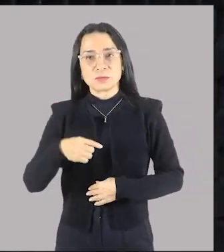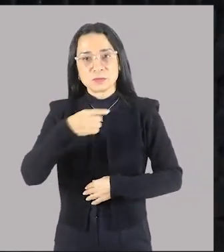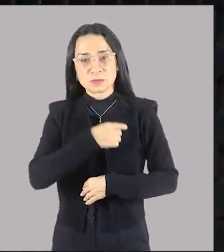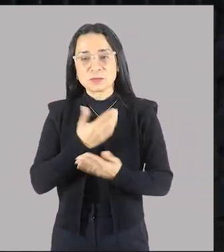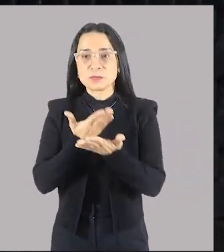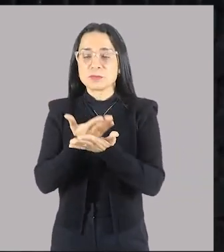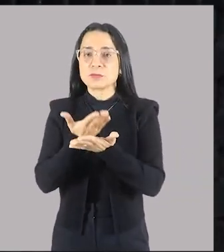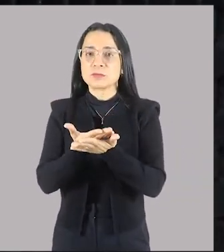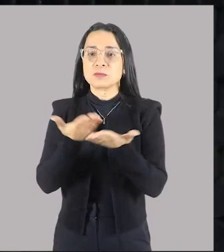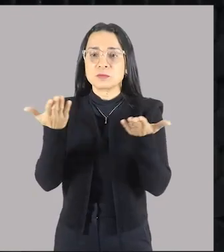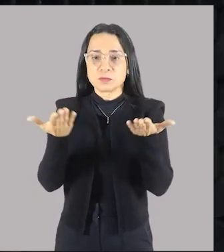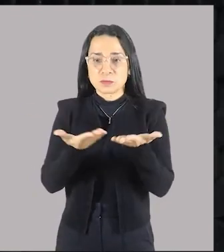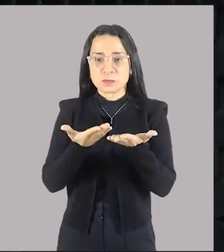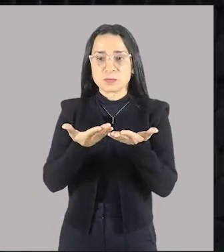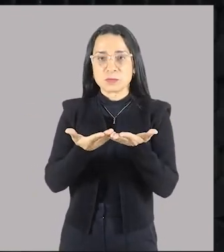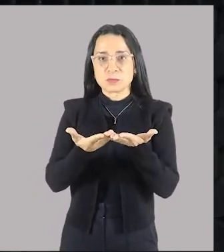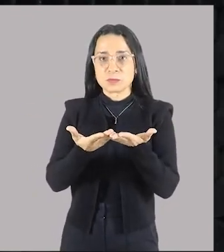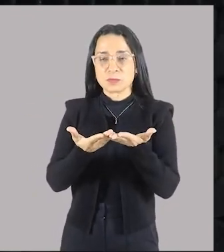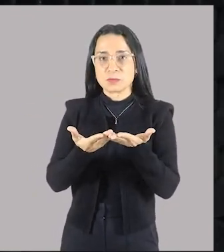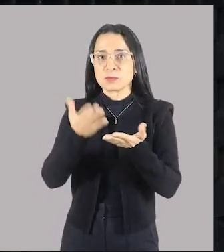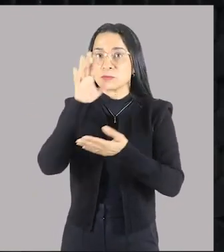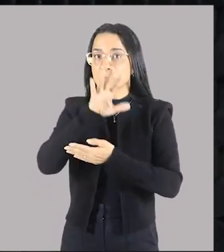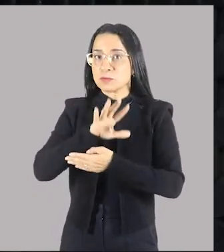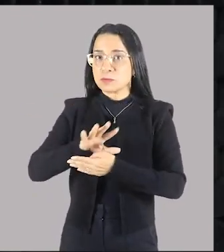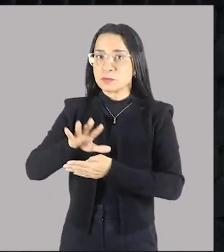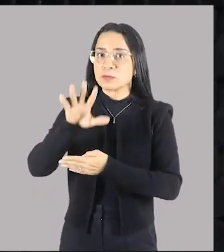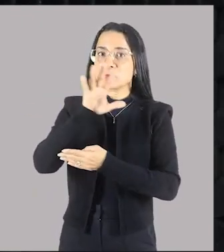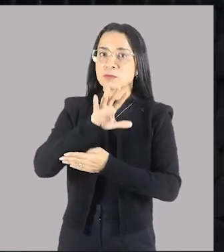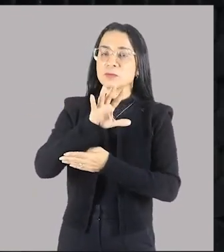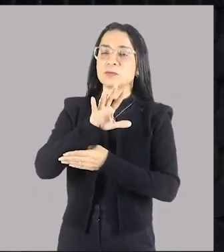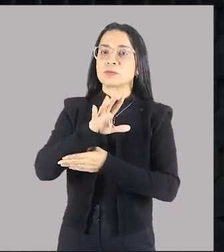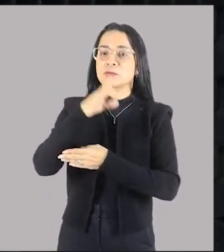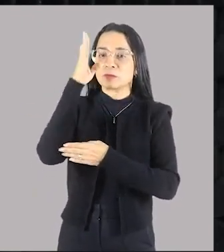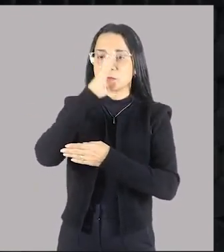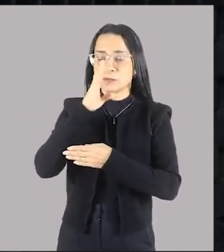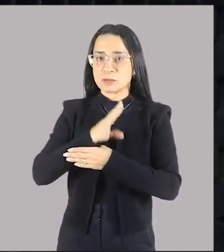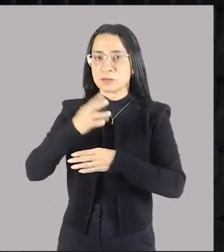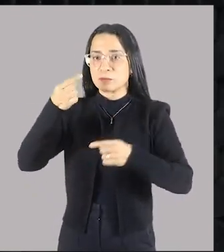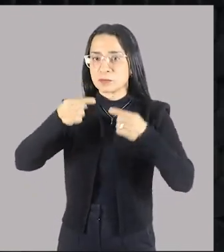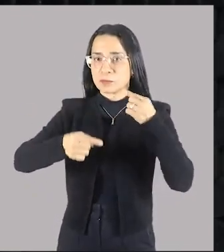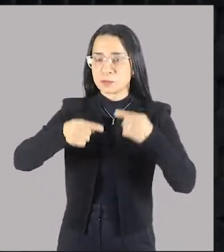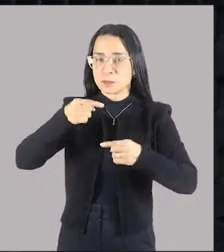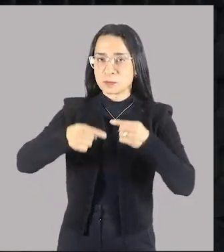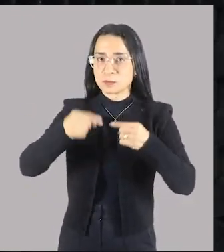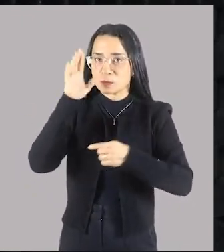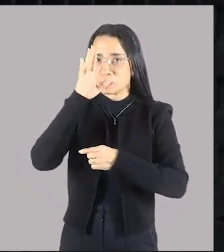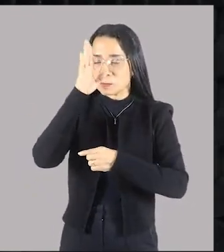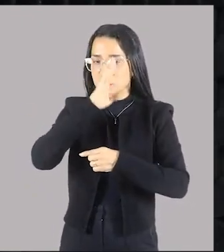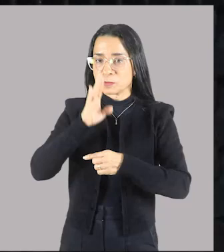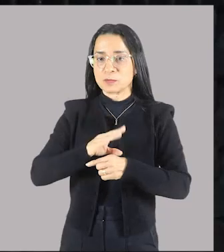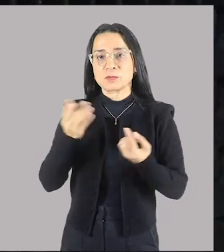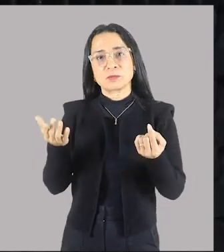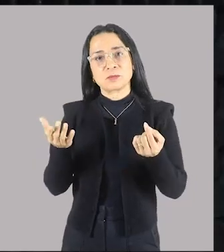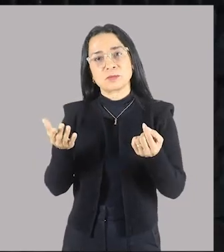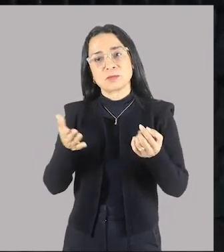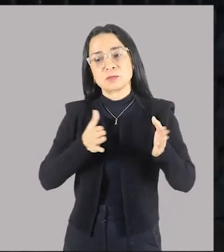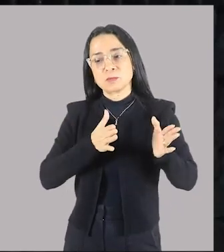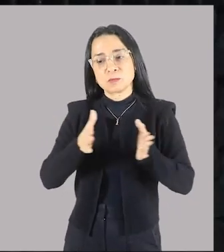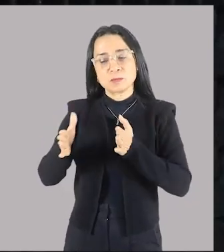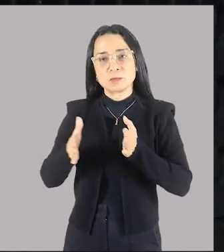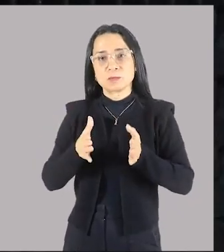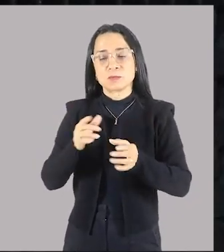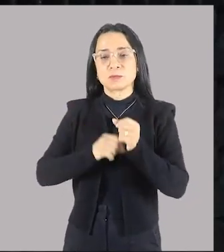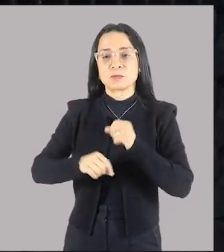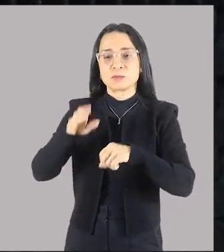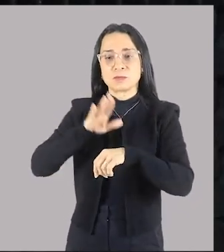trabalhar dentro da realidade brasileira, da realidade política brasileira, um dos momentos